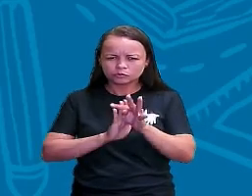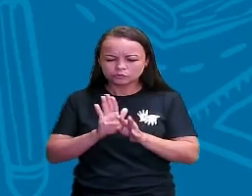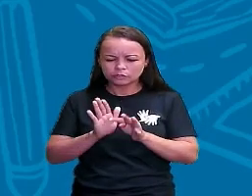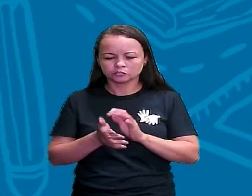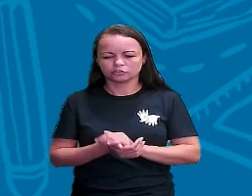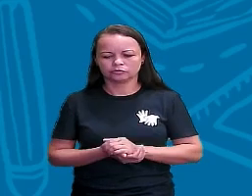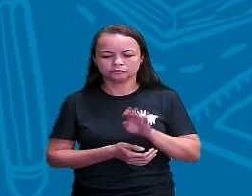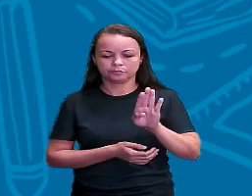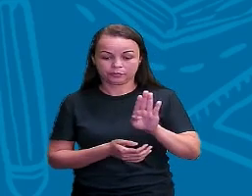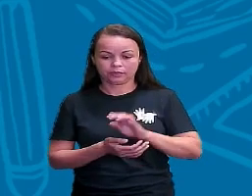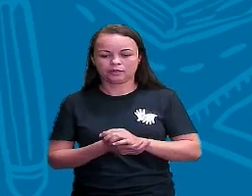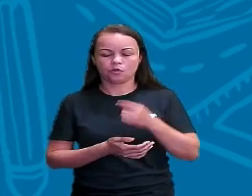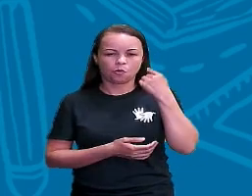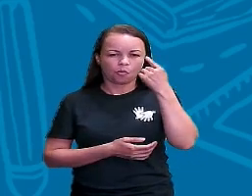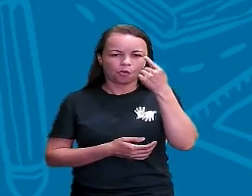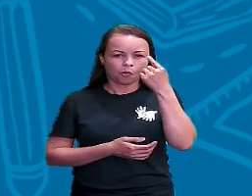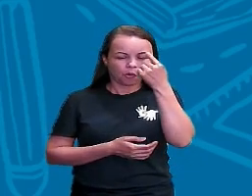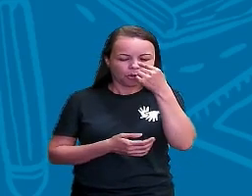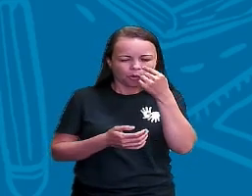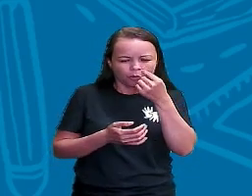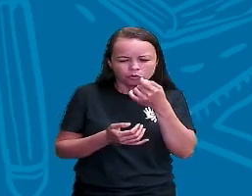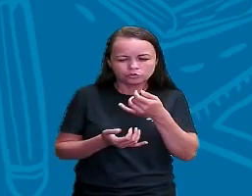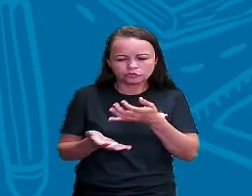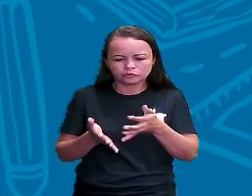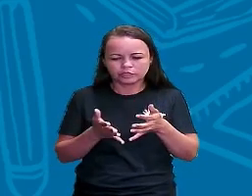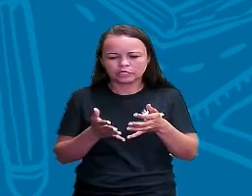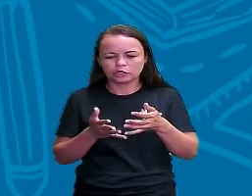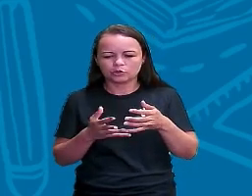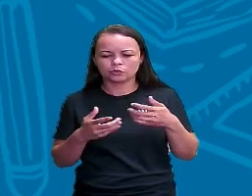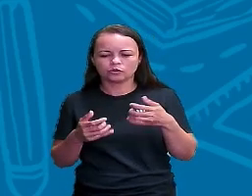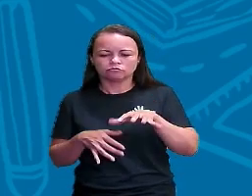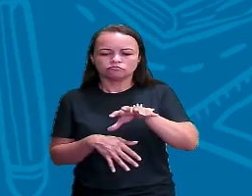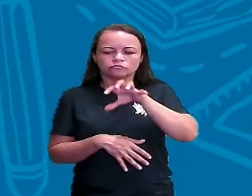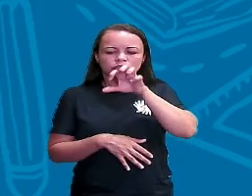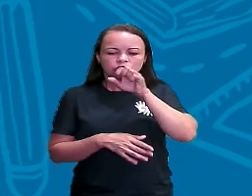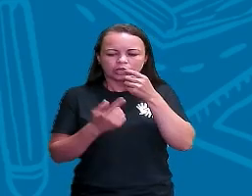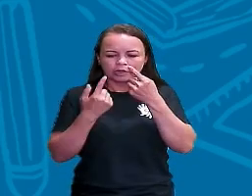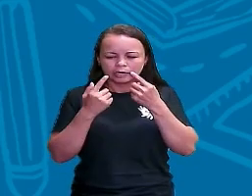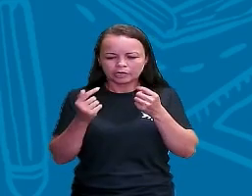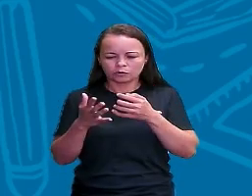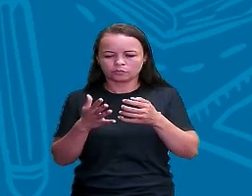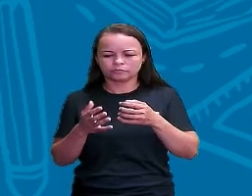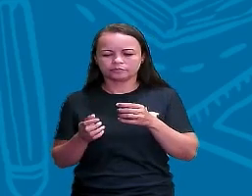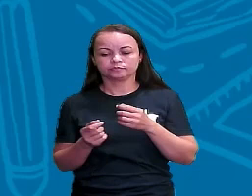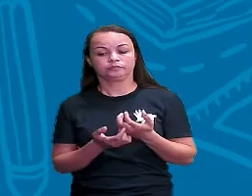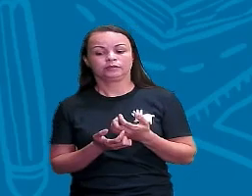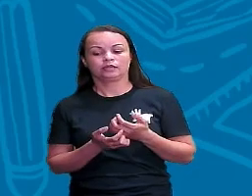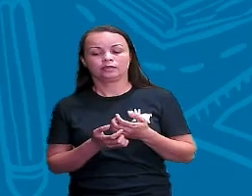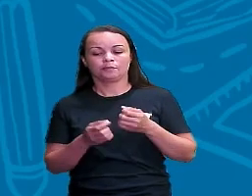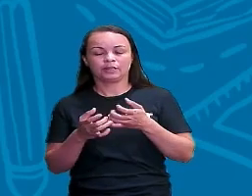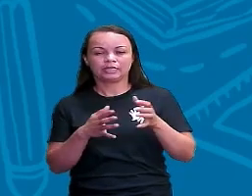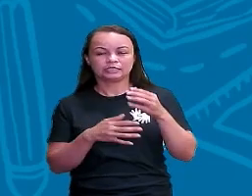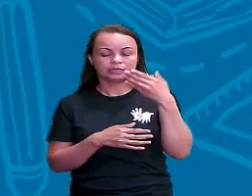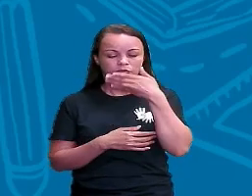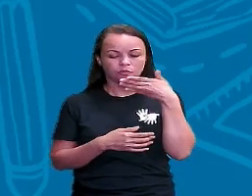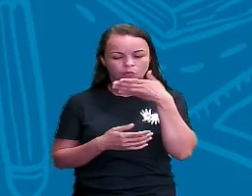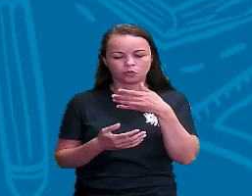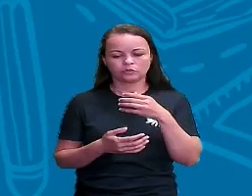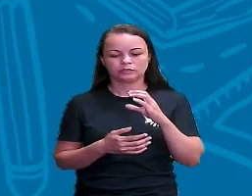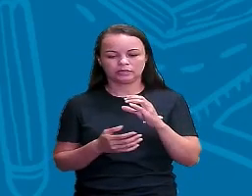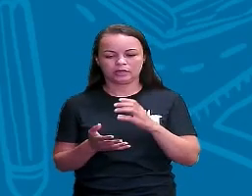frios, tristeza de cheiro, brisa doce. Letra C, pulmão do mundo, cidade